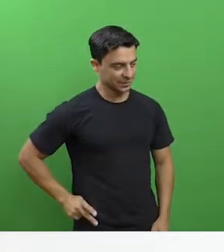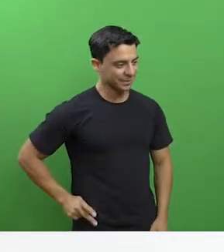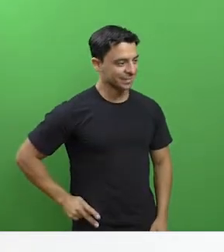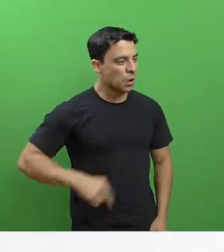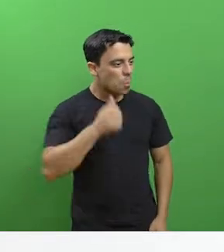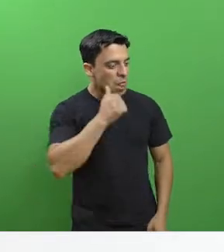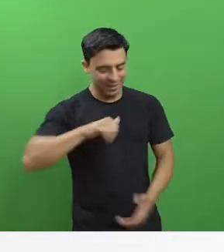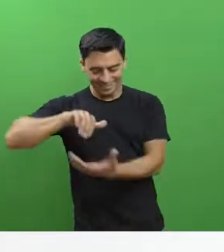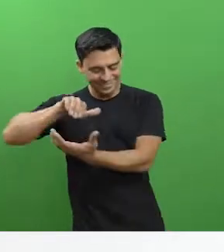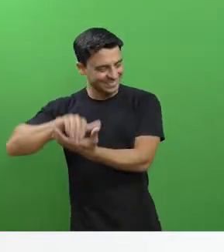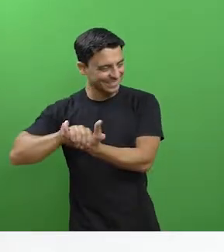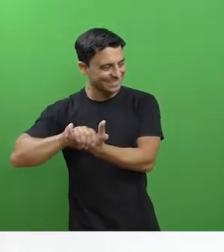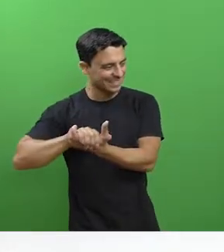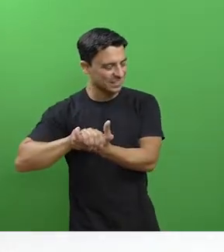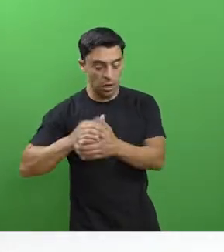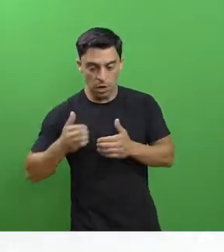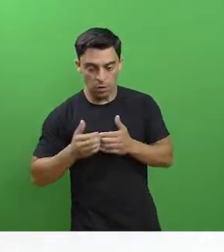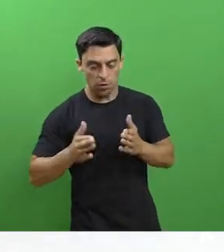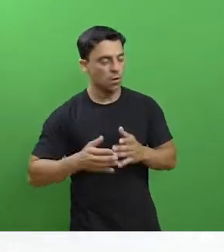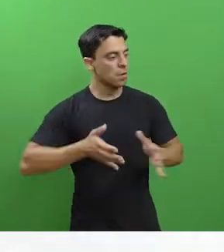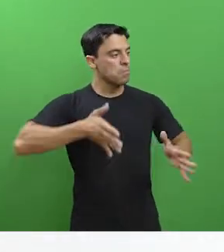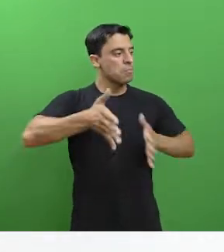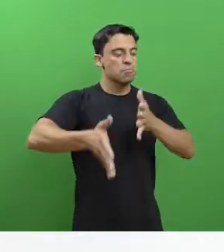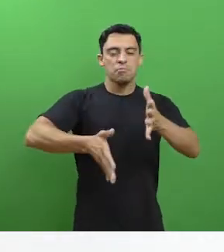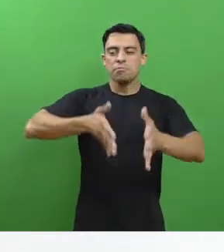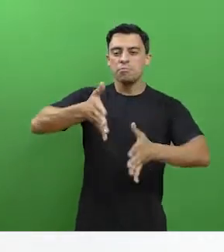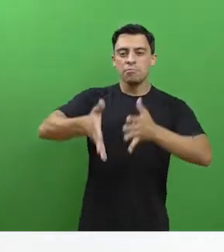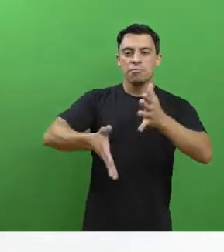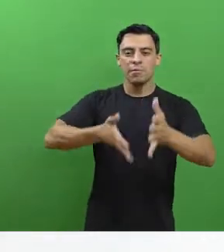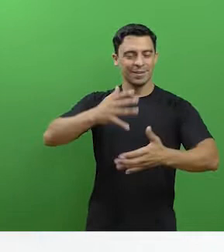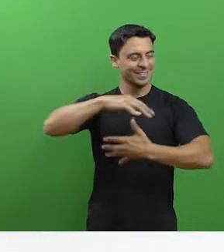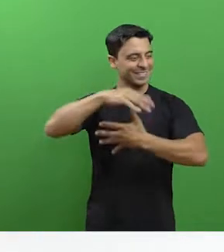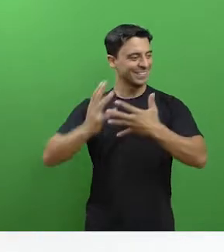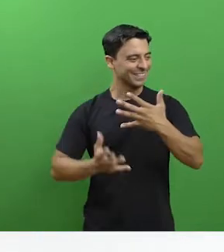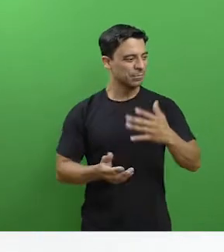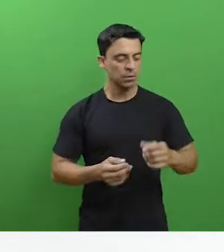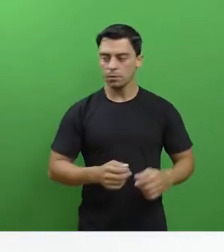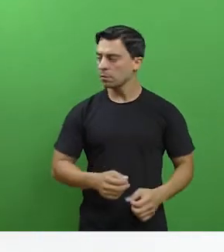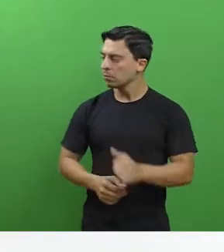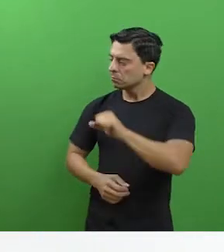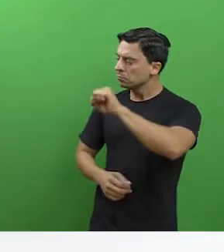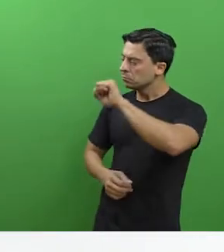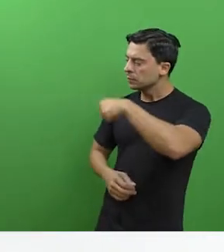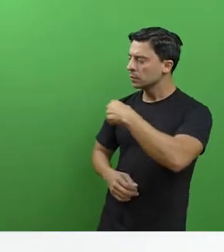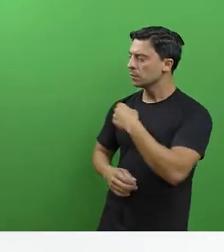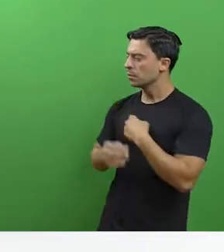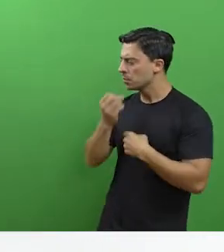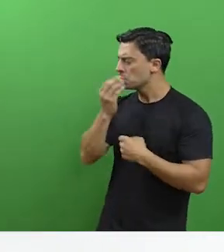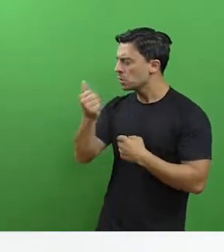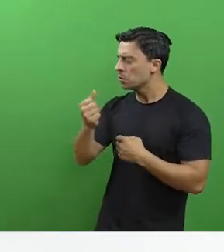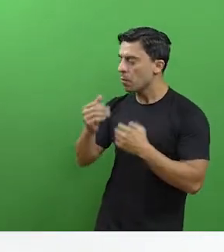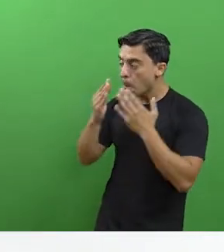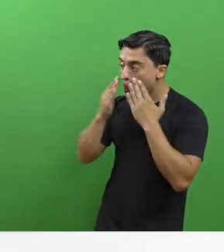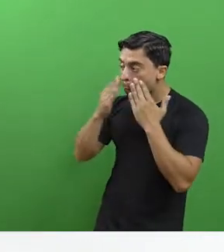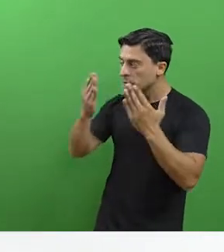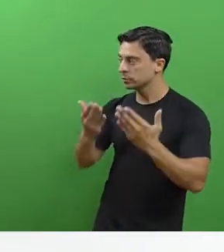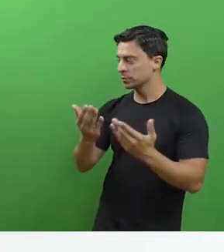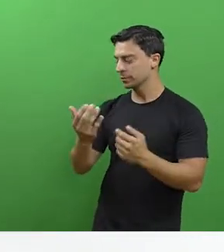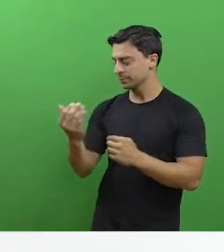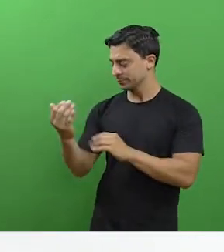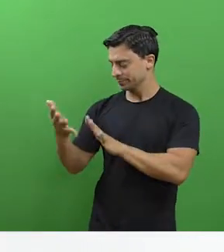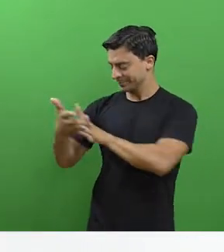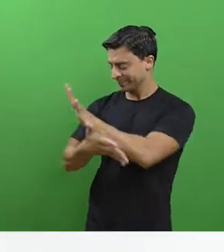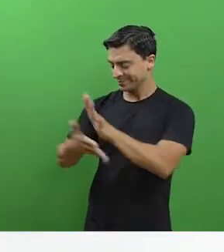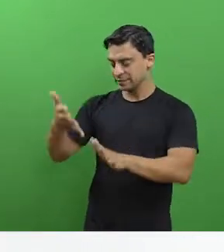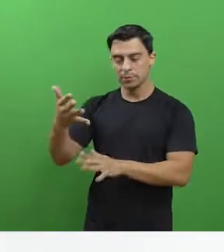Libras. E realmente, eu vi ela. Isso mostrou quão importante é, né, essa língua de